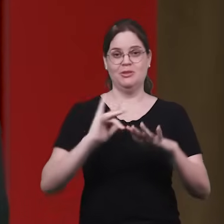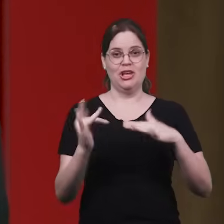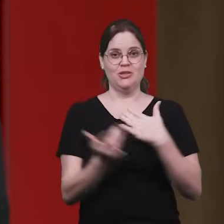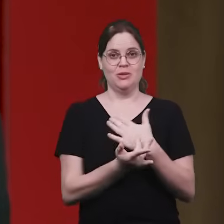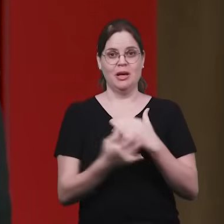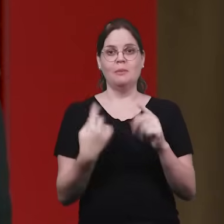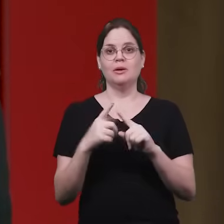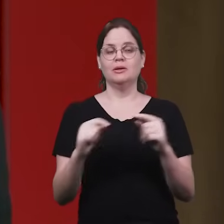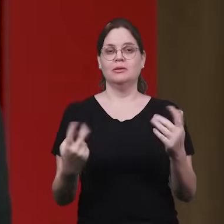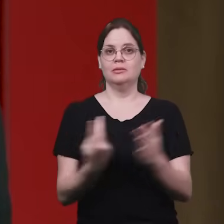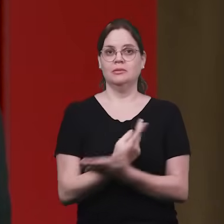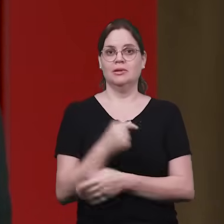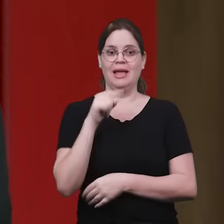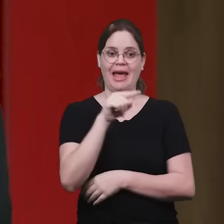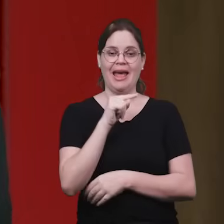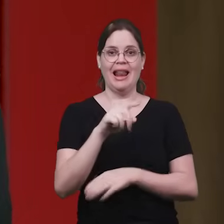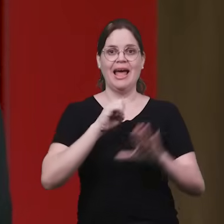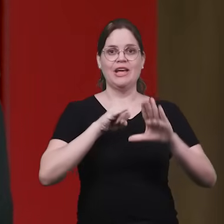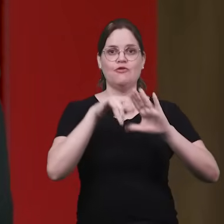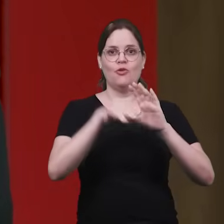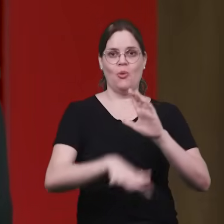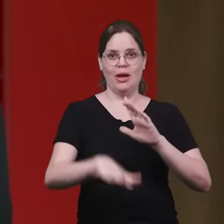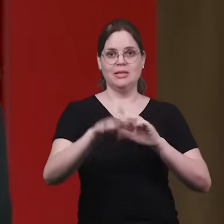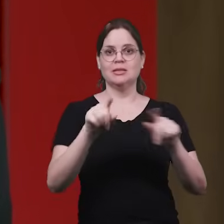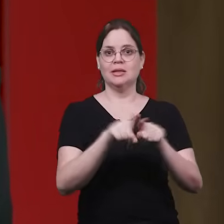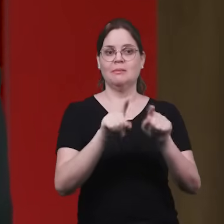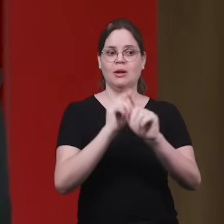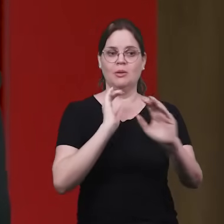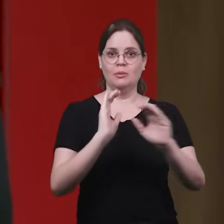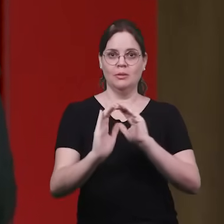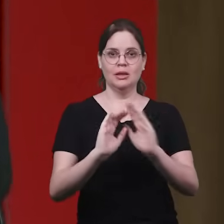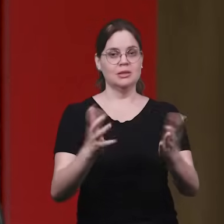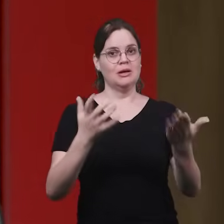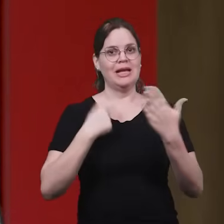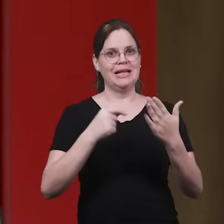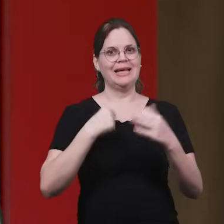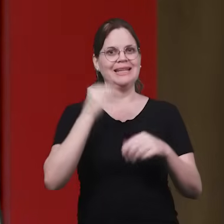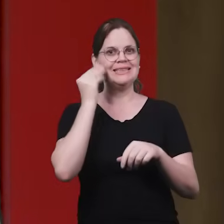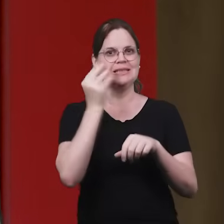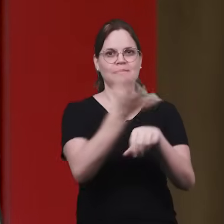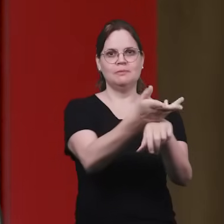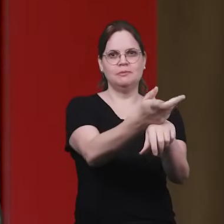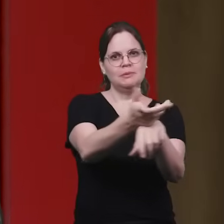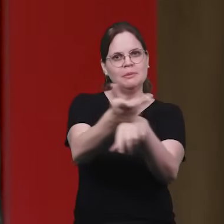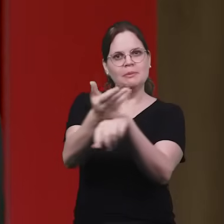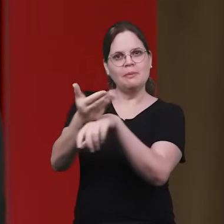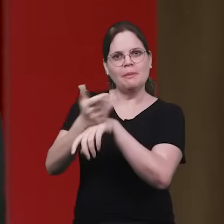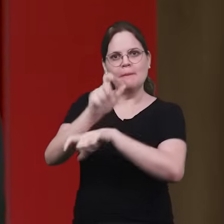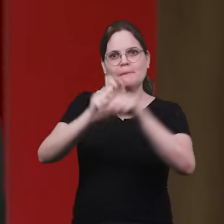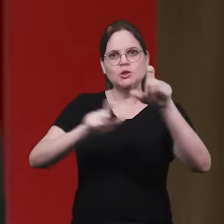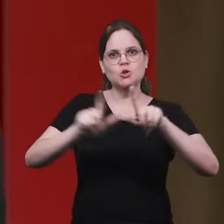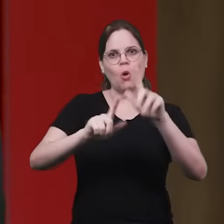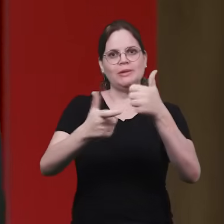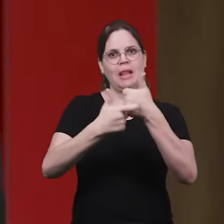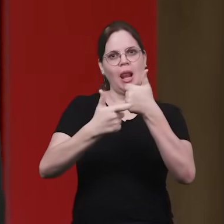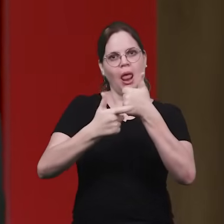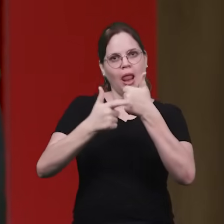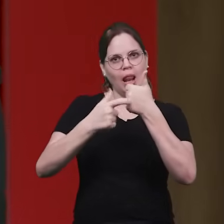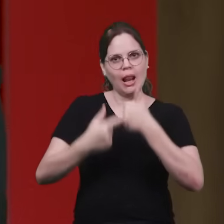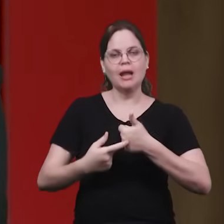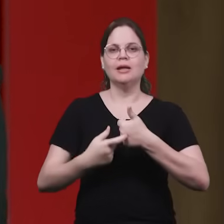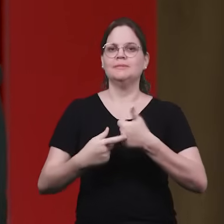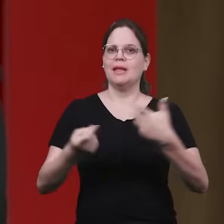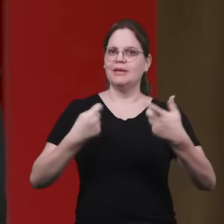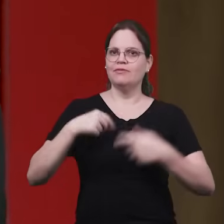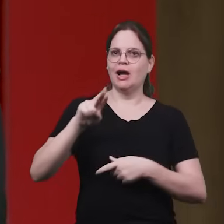sociais, por quê? É ali que o influenciador, o comunicador, ele quer alcançar o maior número de pessoas possível. Então é ali que